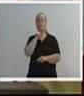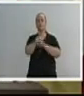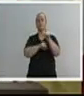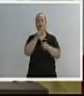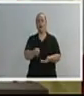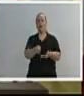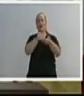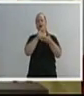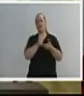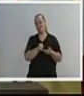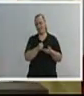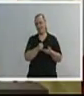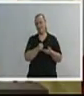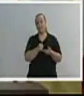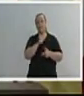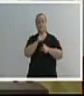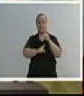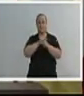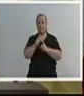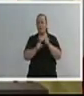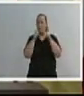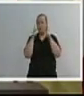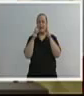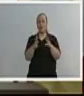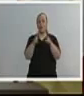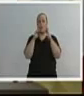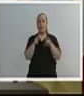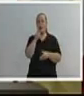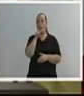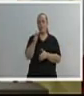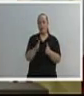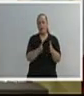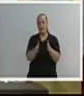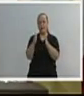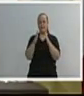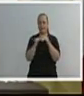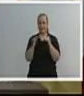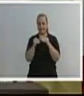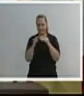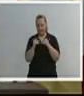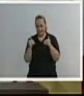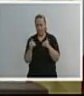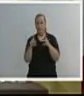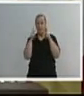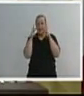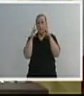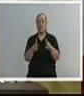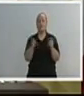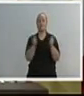o mesmo serviço que está sendo feito no Ribeirão do Texto, pela empresa do meu amigo Alessandro, possa ser